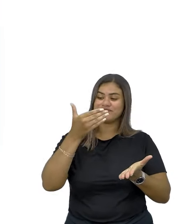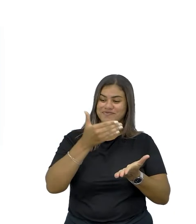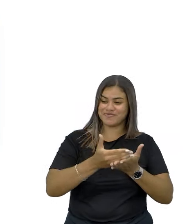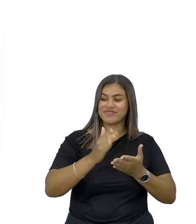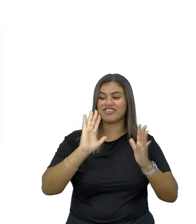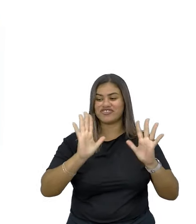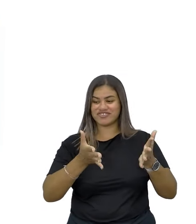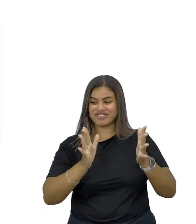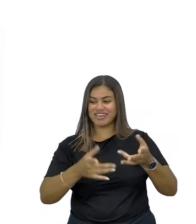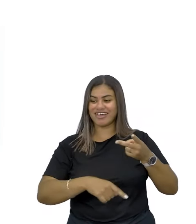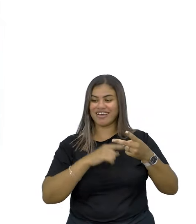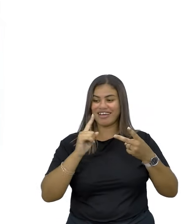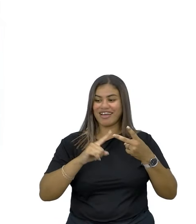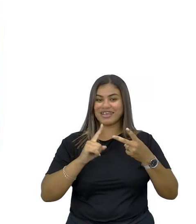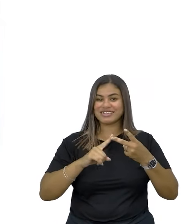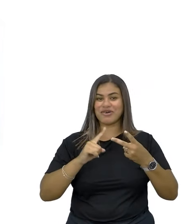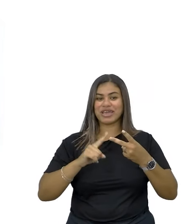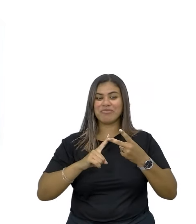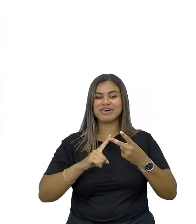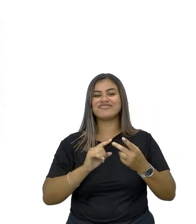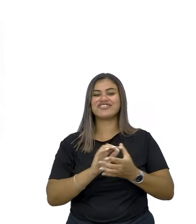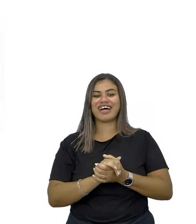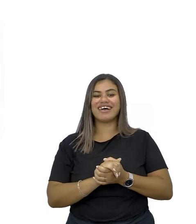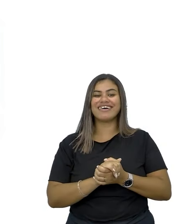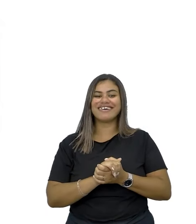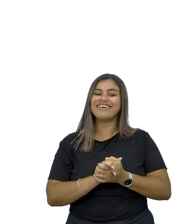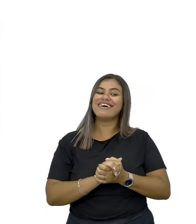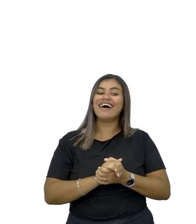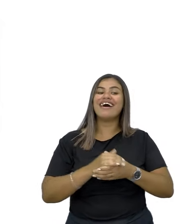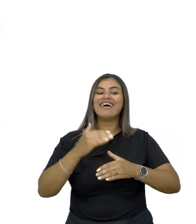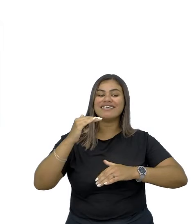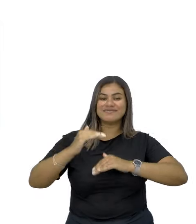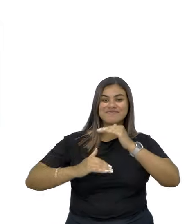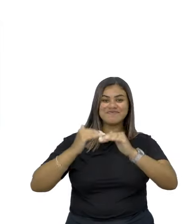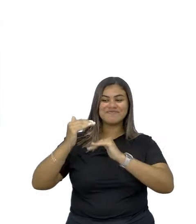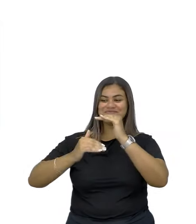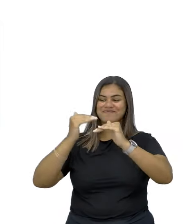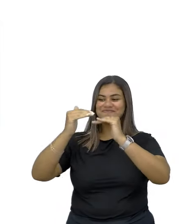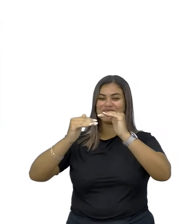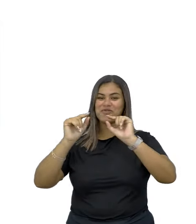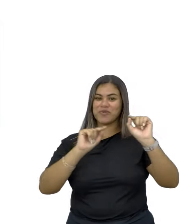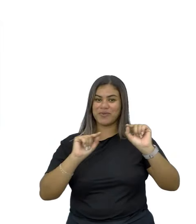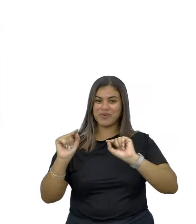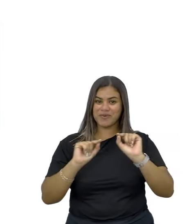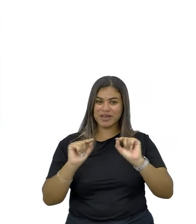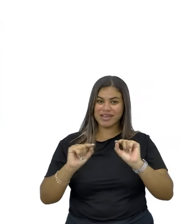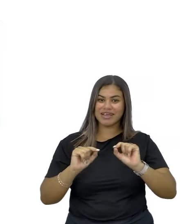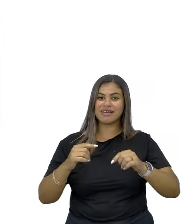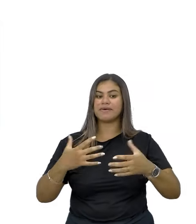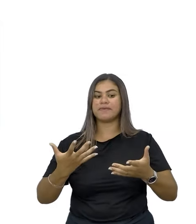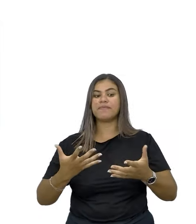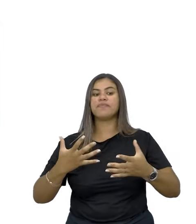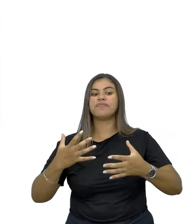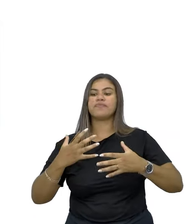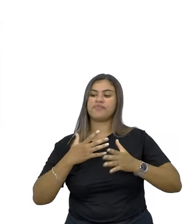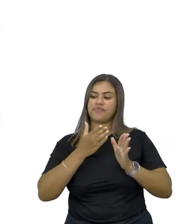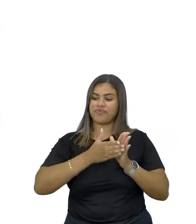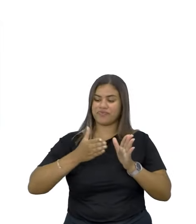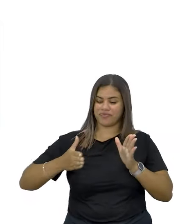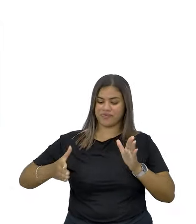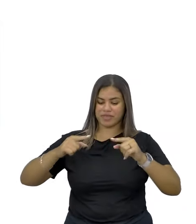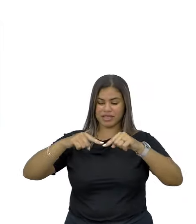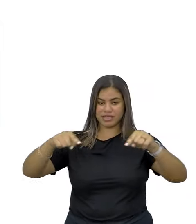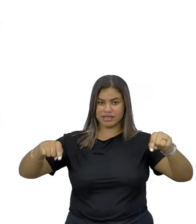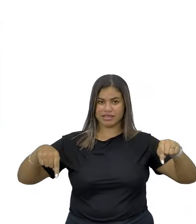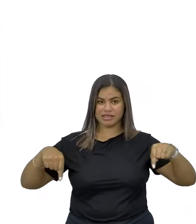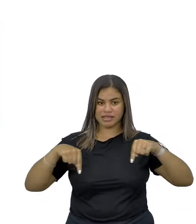iniciando, nós vamos fazer o desenvolvimento. Então, sempre no desenvolvimento, vai sugerir uma forma de nós organizarmos a sala de aula, como